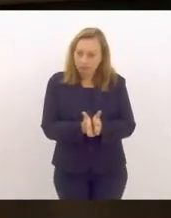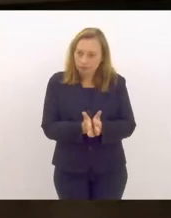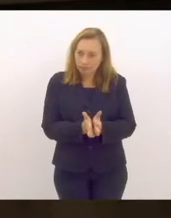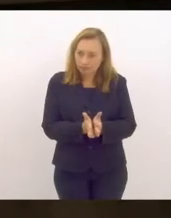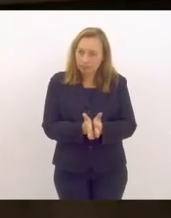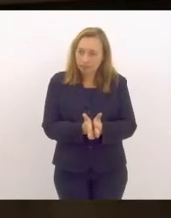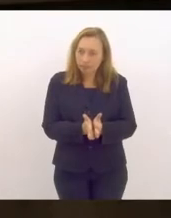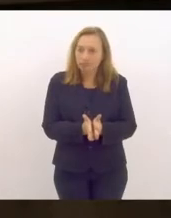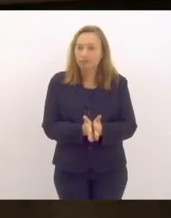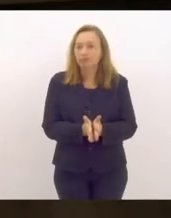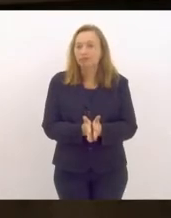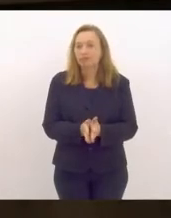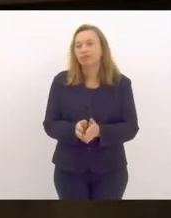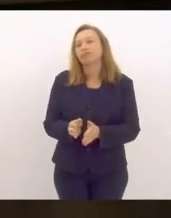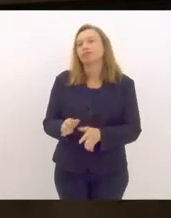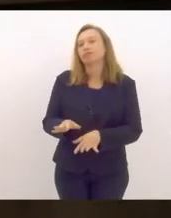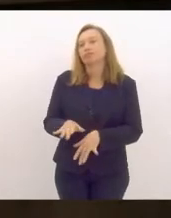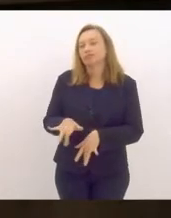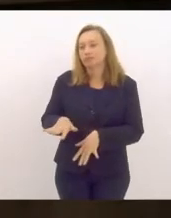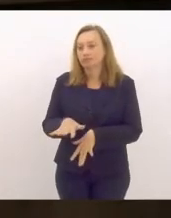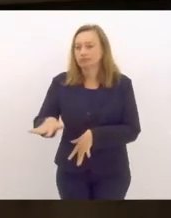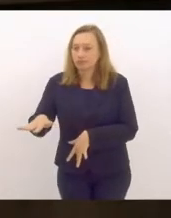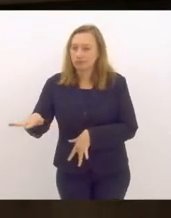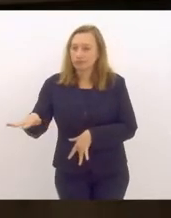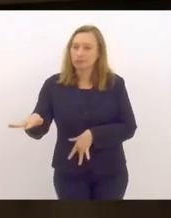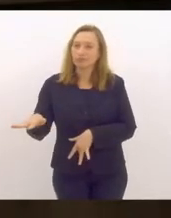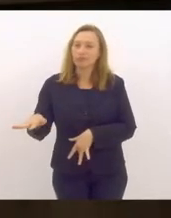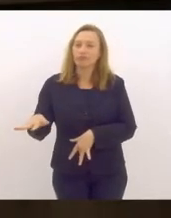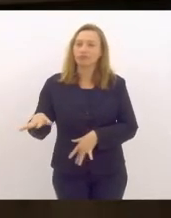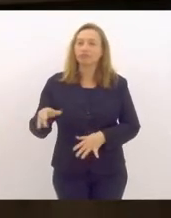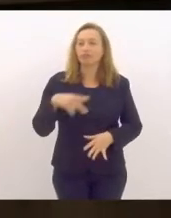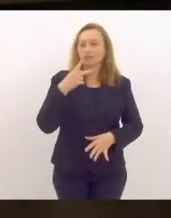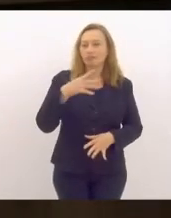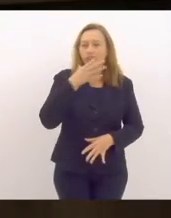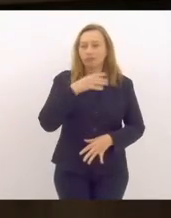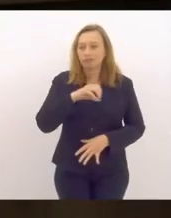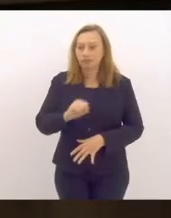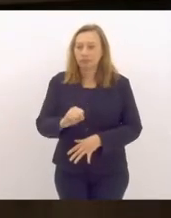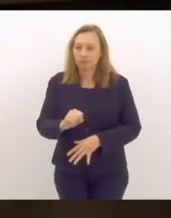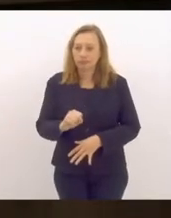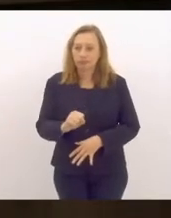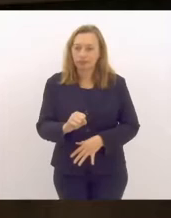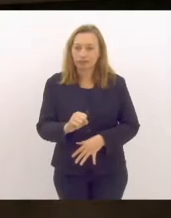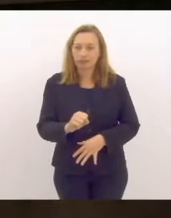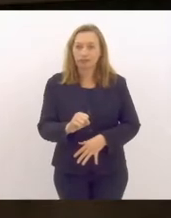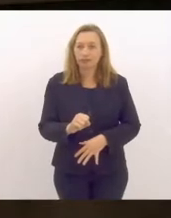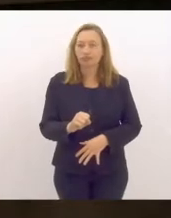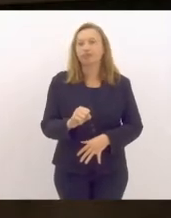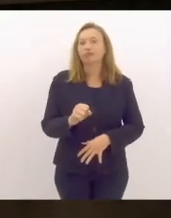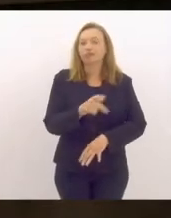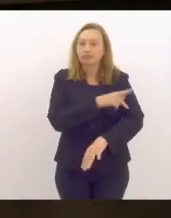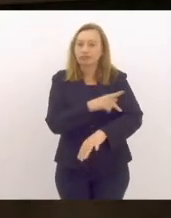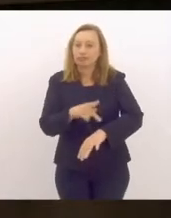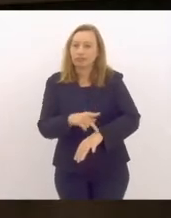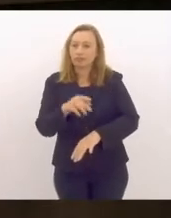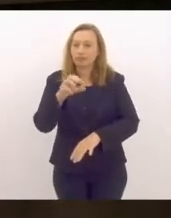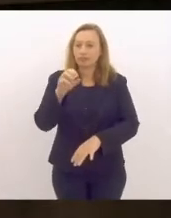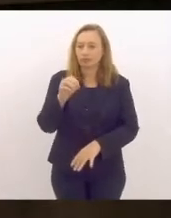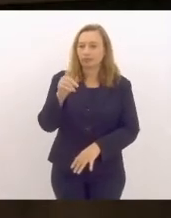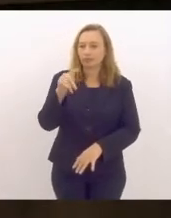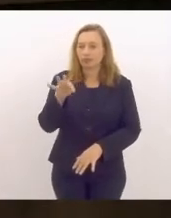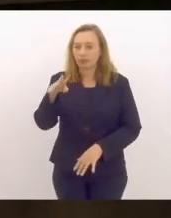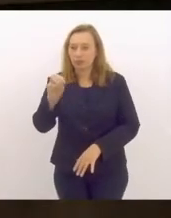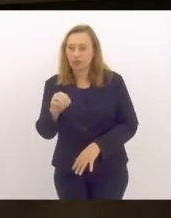esfarrapados do mundo, como diria Paulo Freire, na sua célebre dedicatória da Pedagogia do Oprimido, defendendo os direitos humanos,